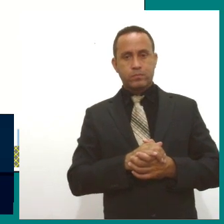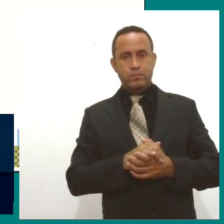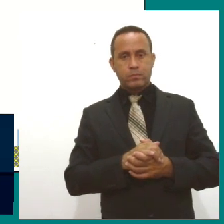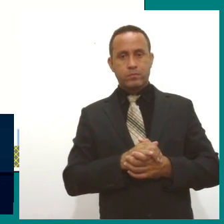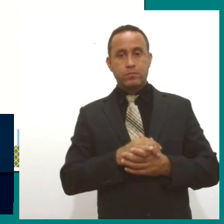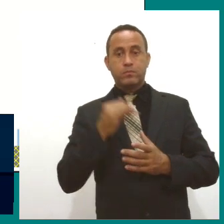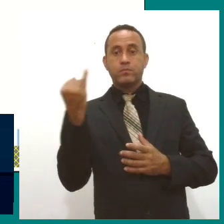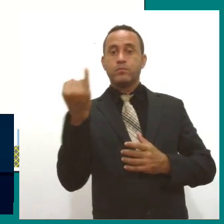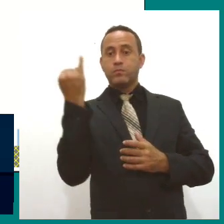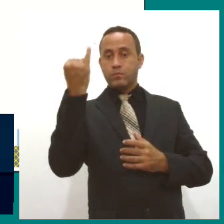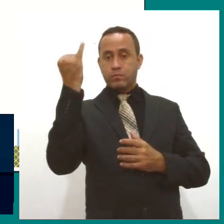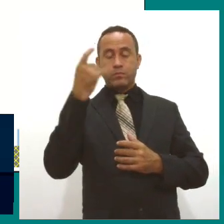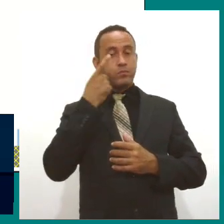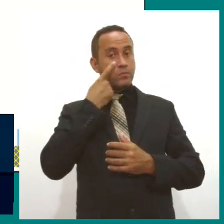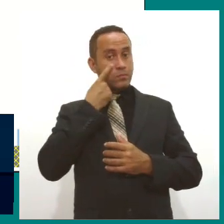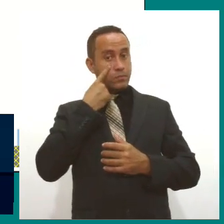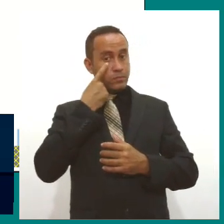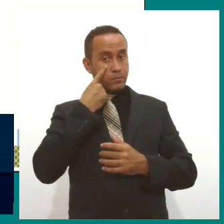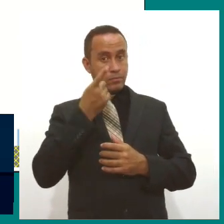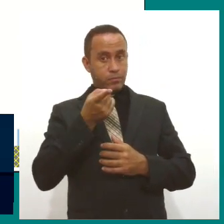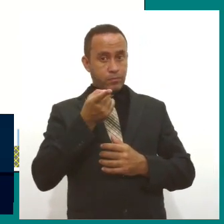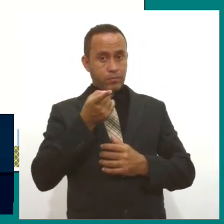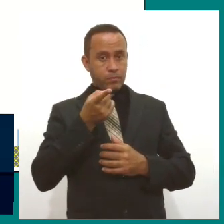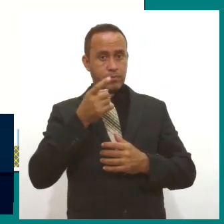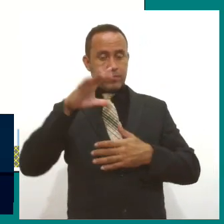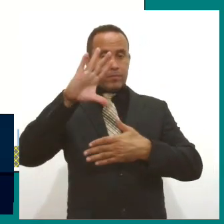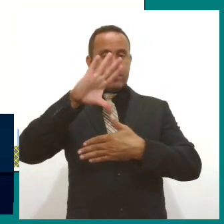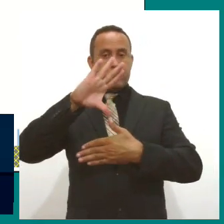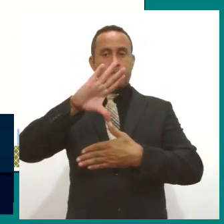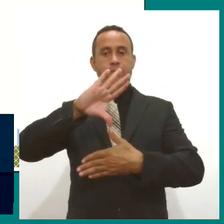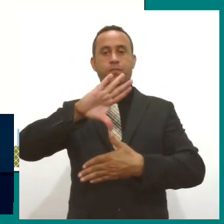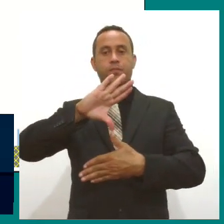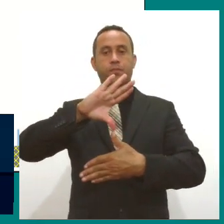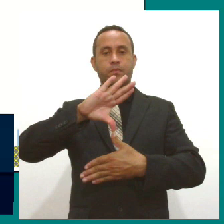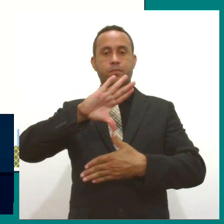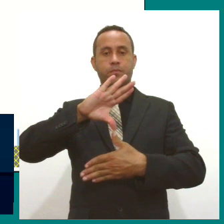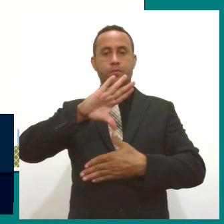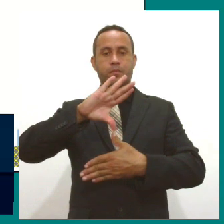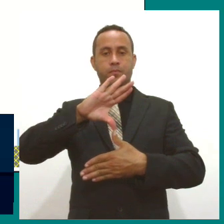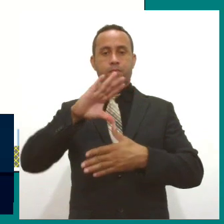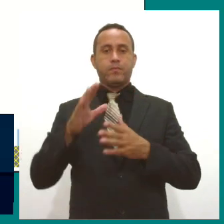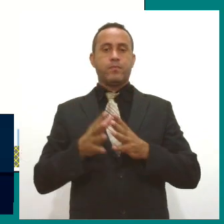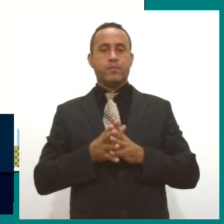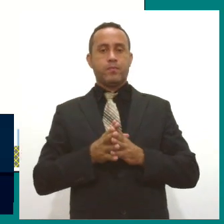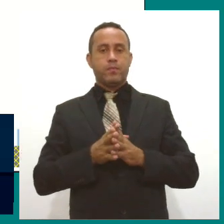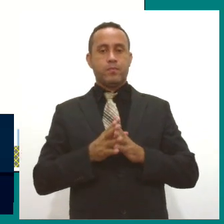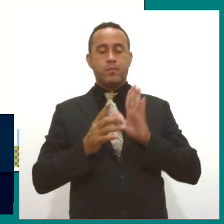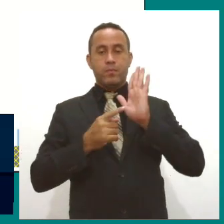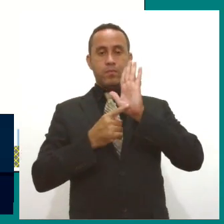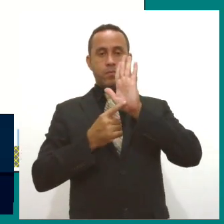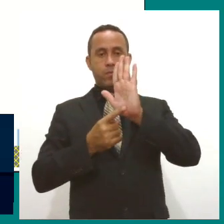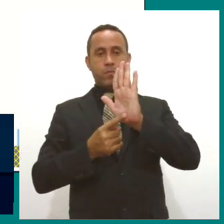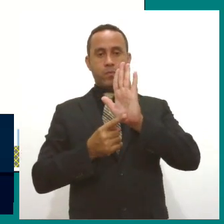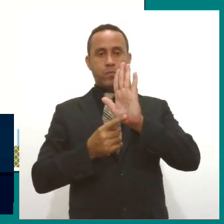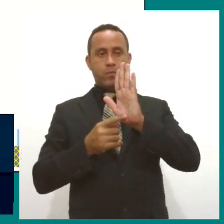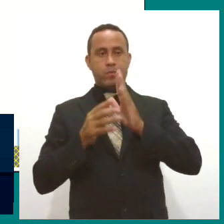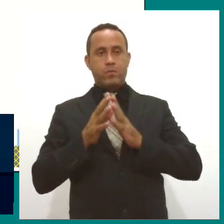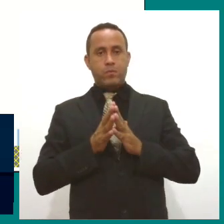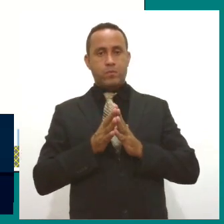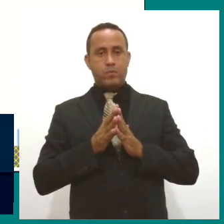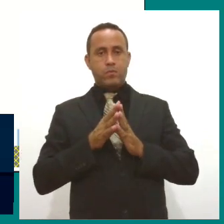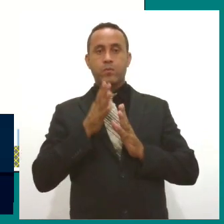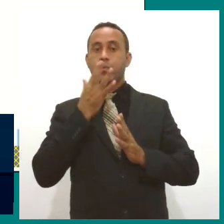É muito importante observar esse mapa, porque ele mostra,